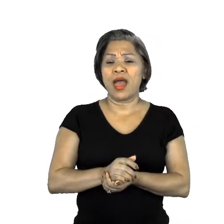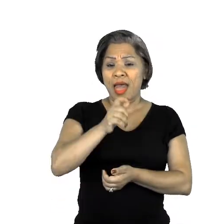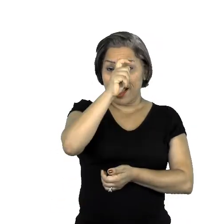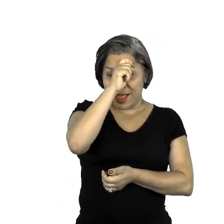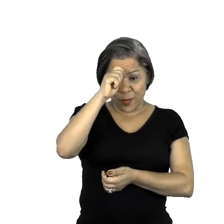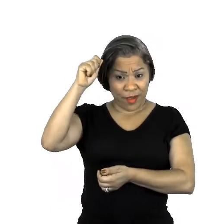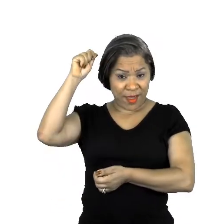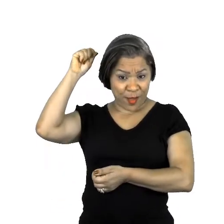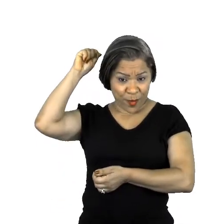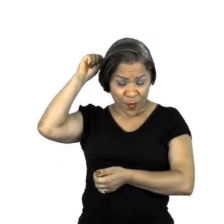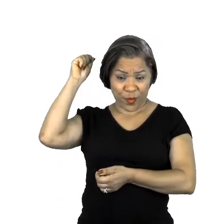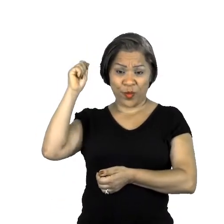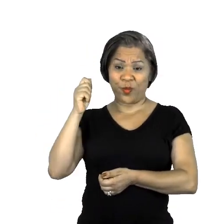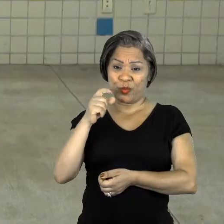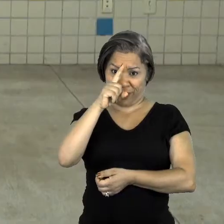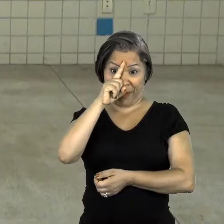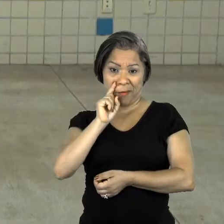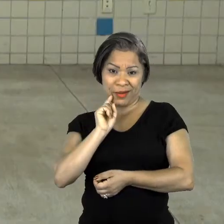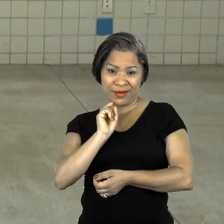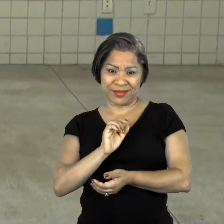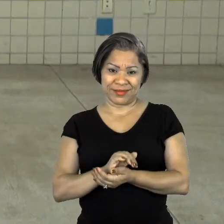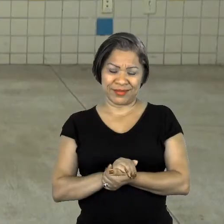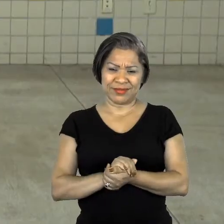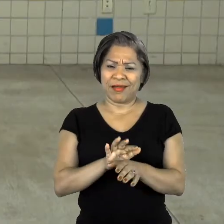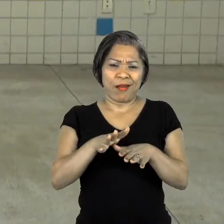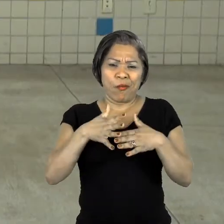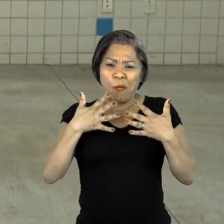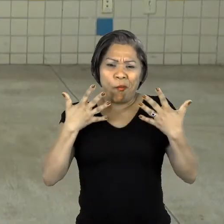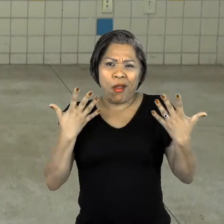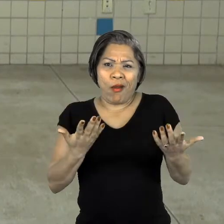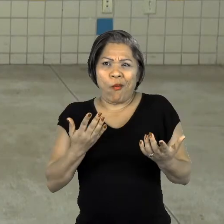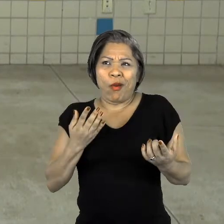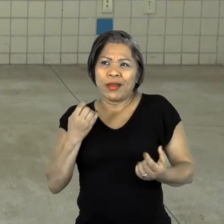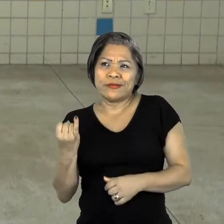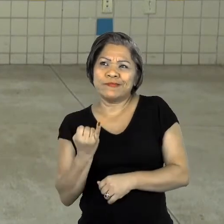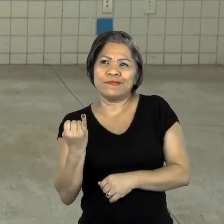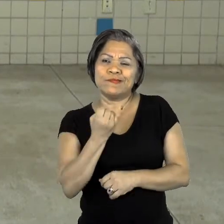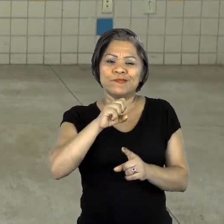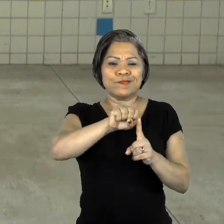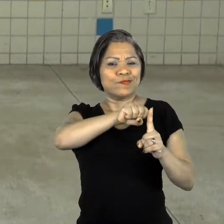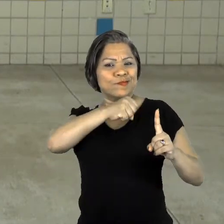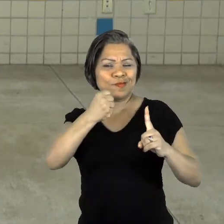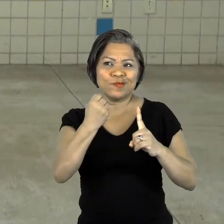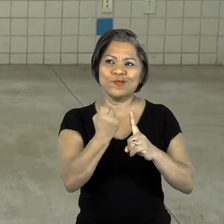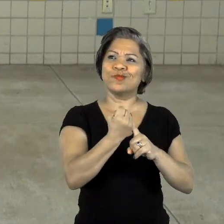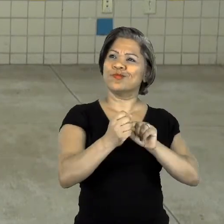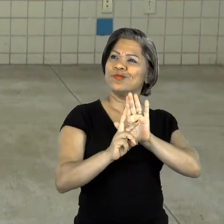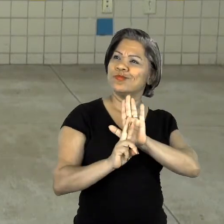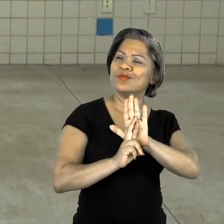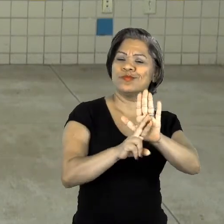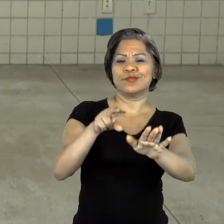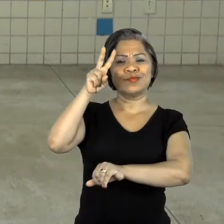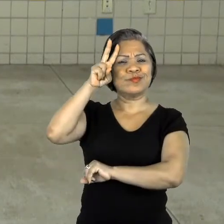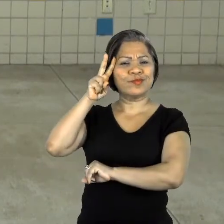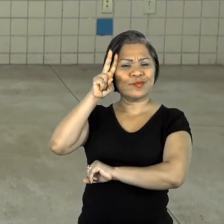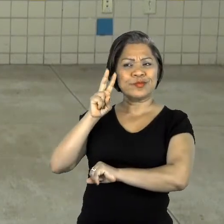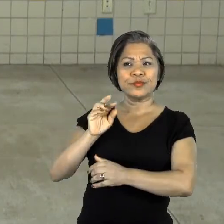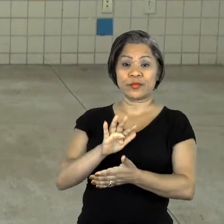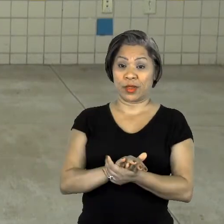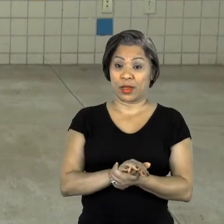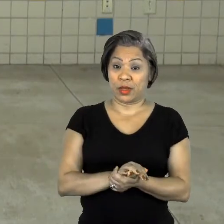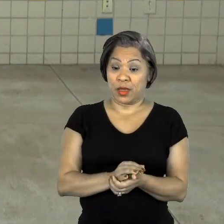a função social dessa história em quadrinhos? A representação histórica. Surgiu no contexto